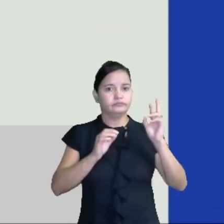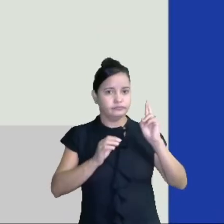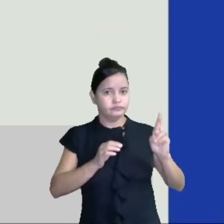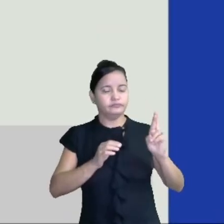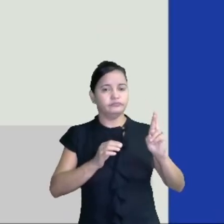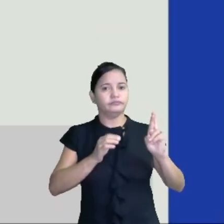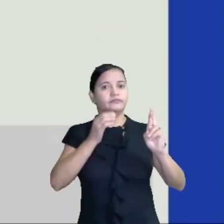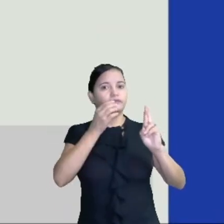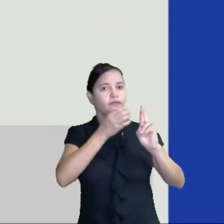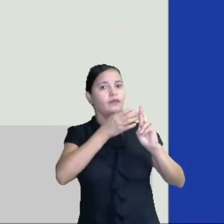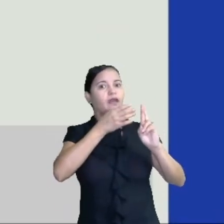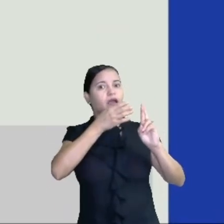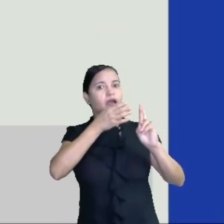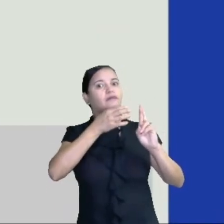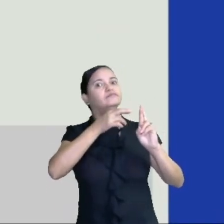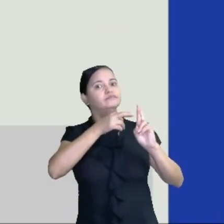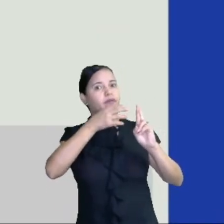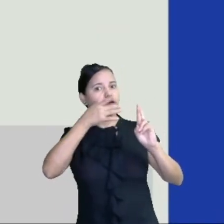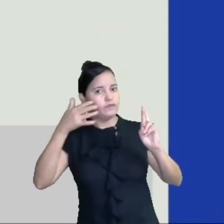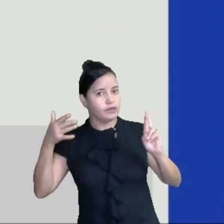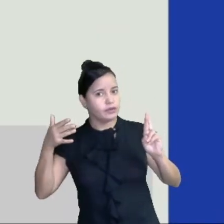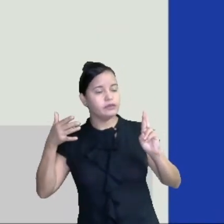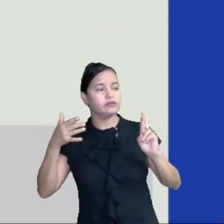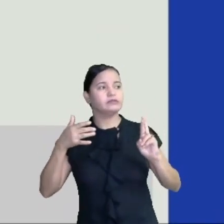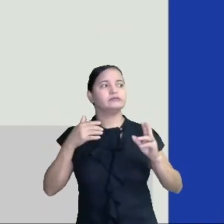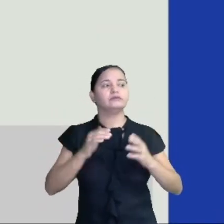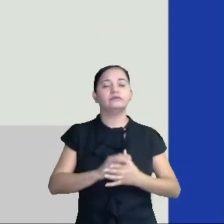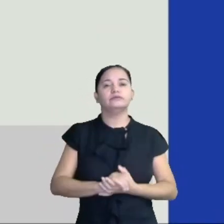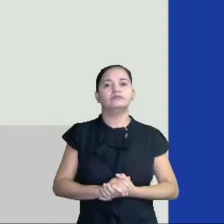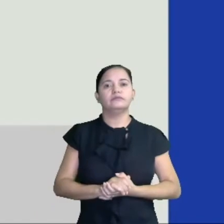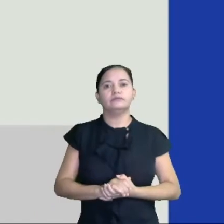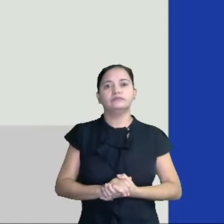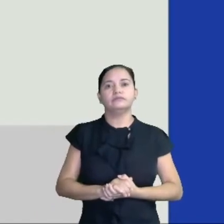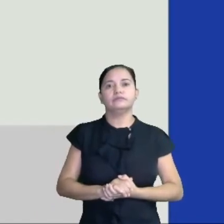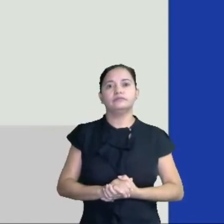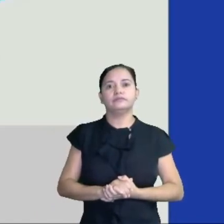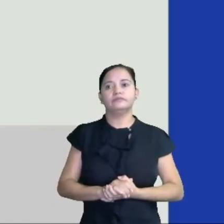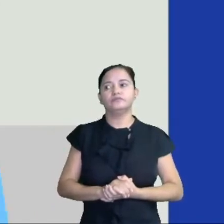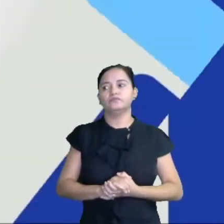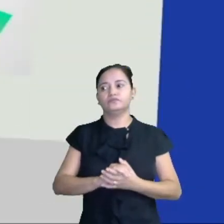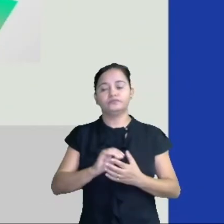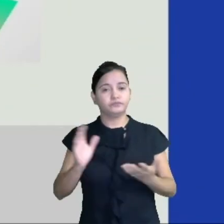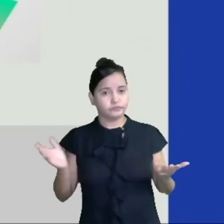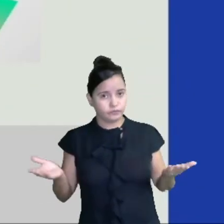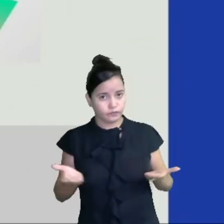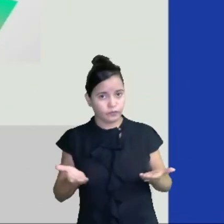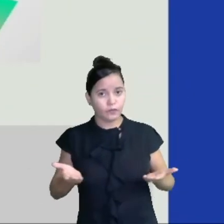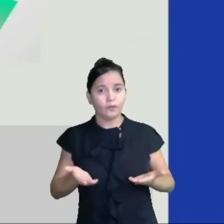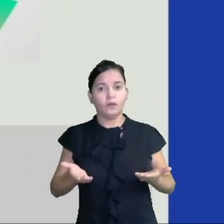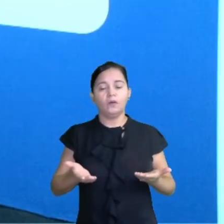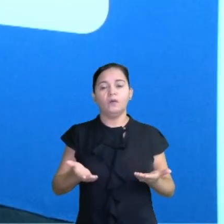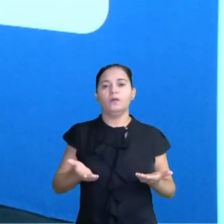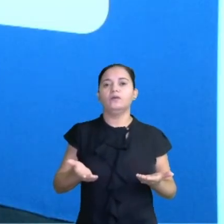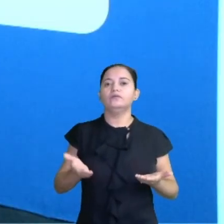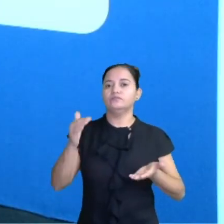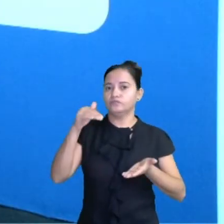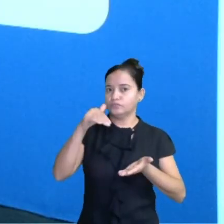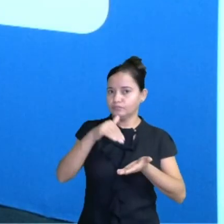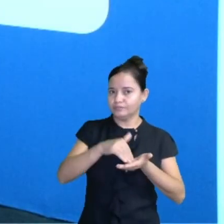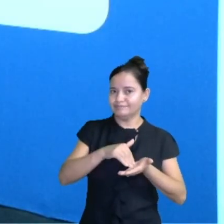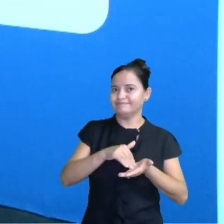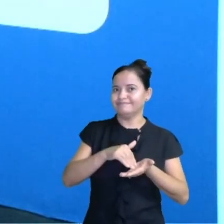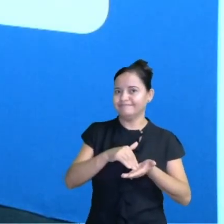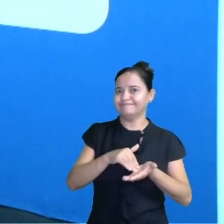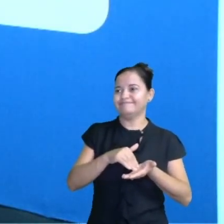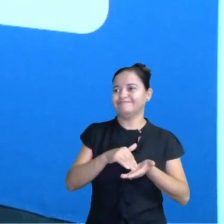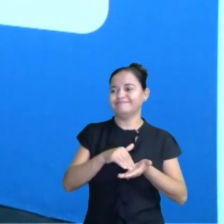como está aí muito bem colocado para vocês. Vamos para o nosso último slide. E aí, o tio Apris vai fazer